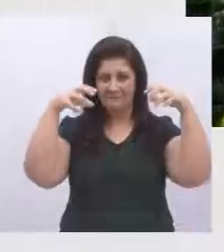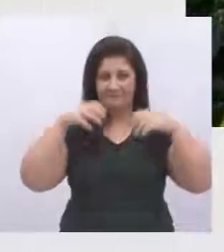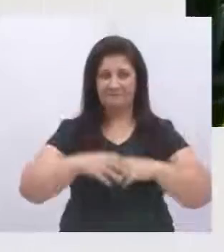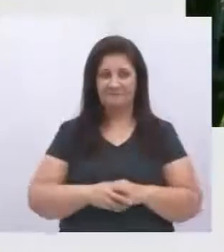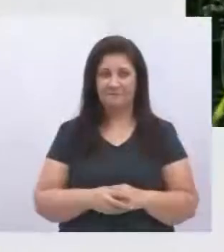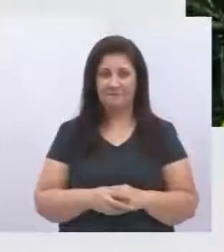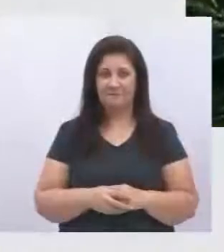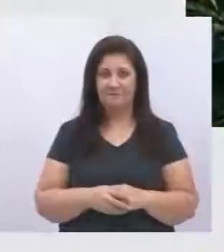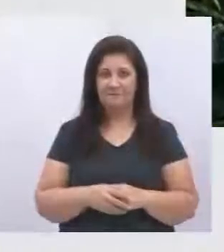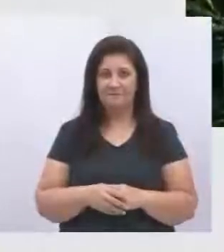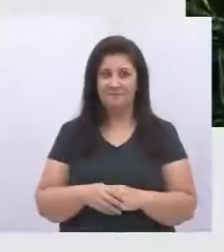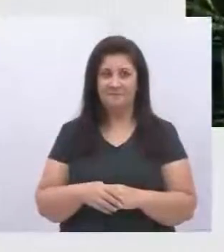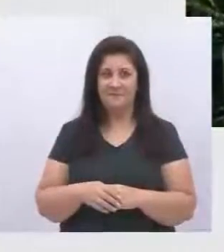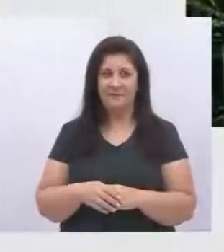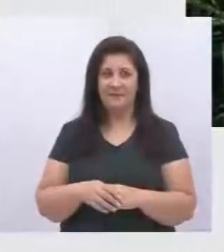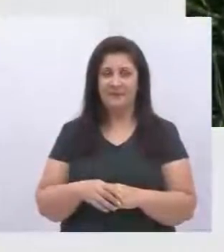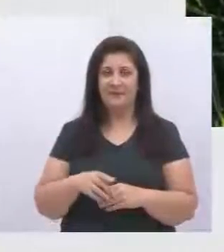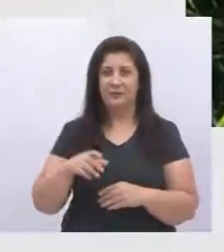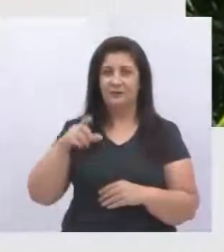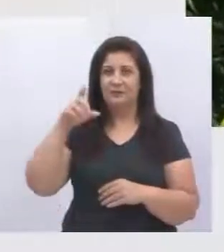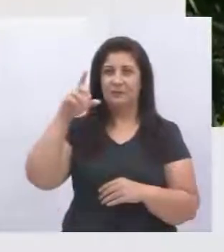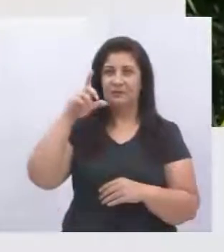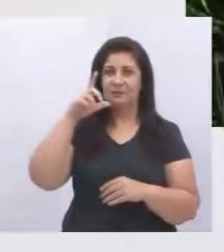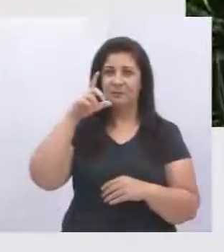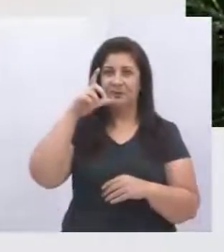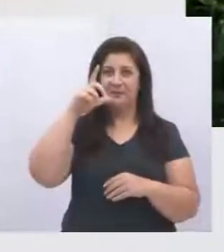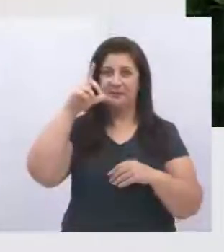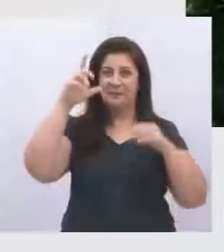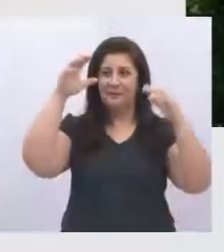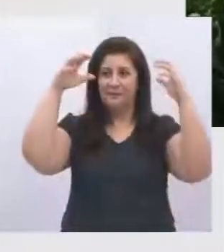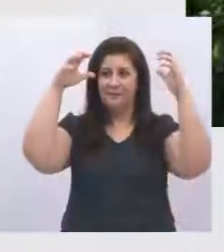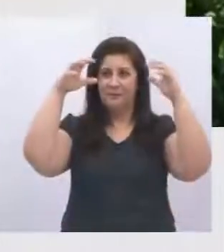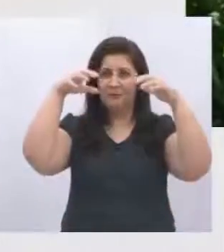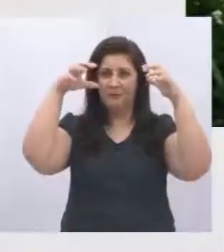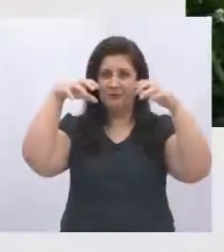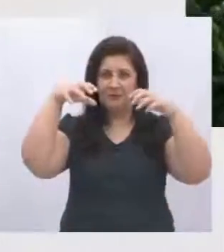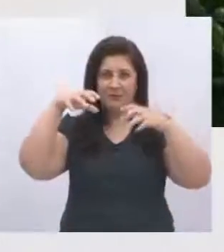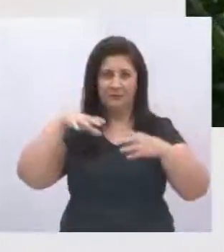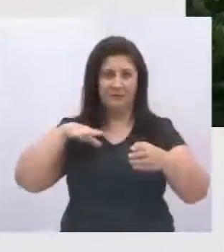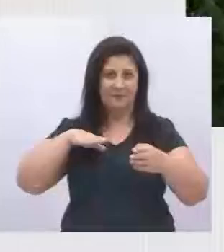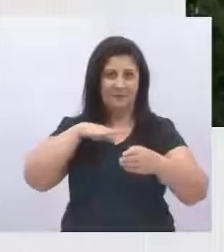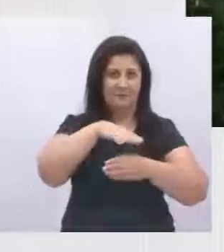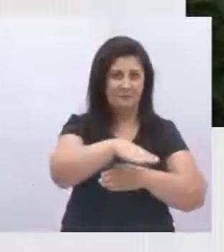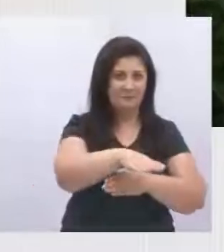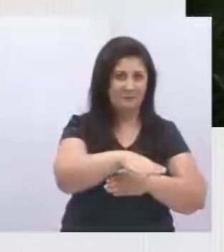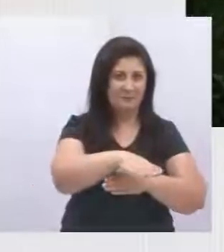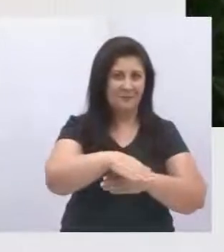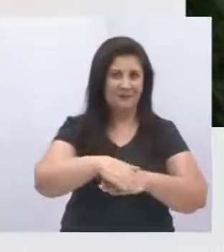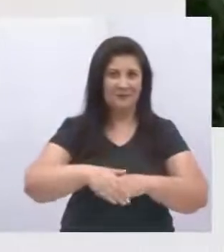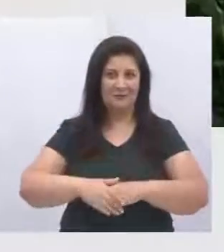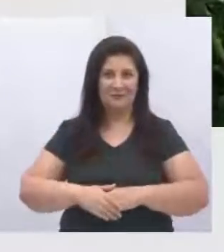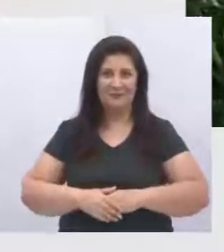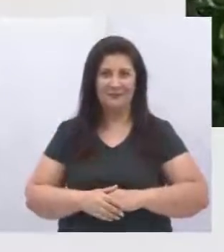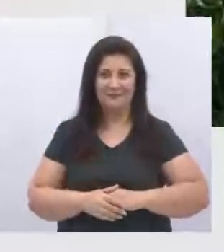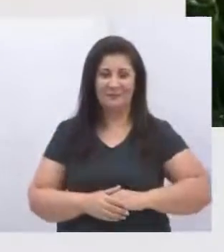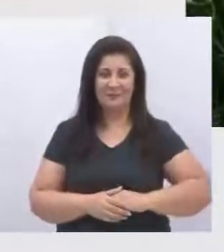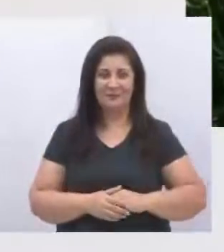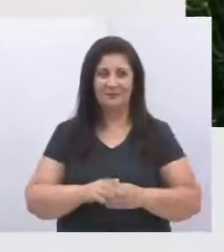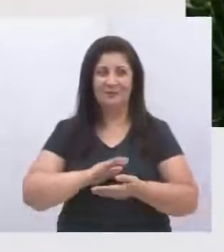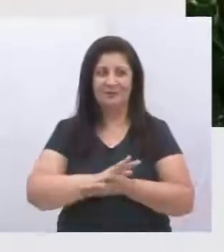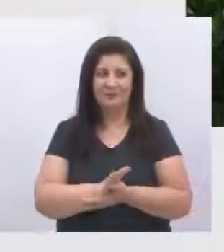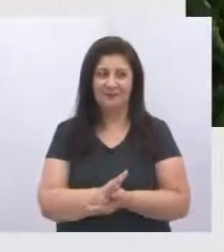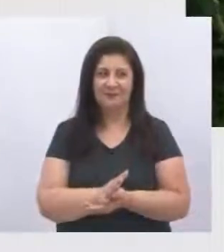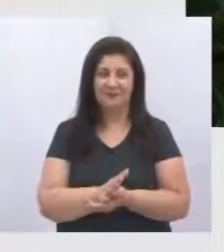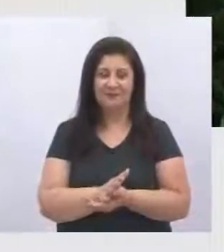ela veio e passou em cima da ponte e destruiu isso aqui. Eu estive conversando ontem com o Marcolinha e